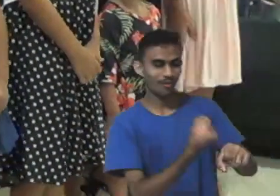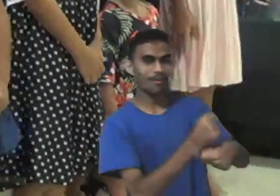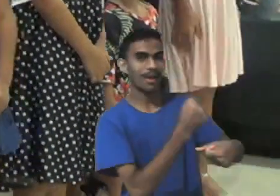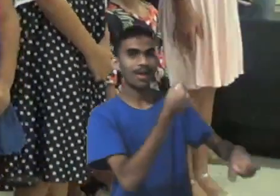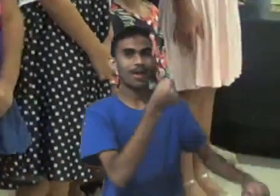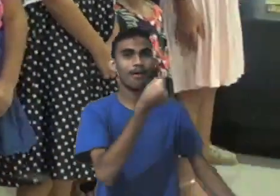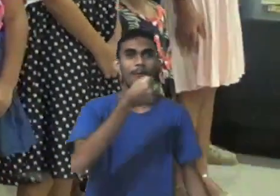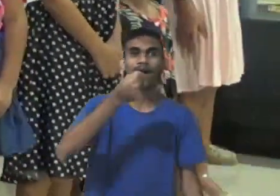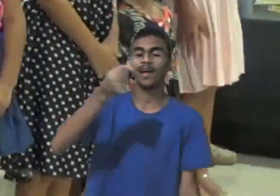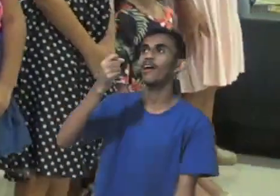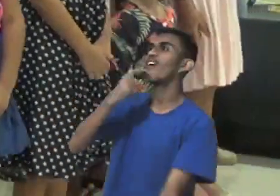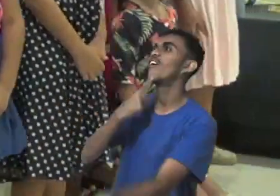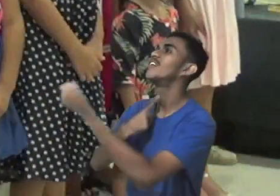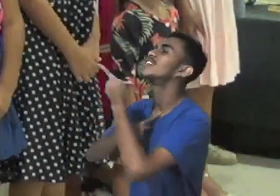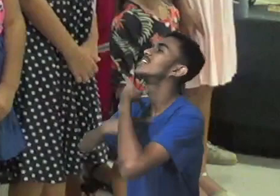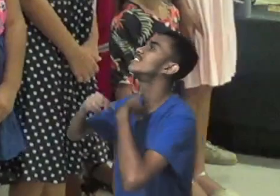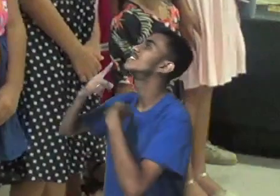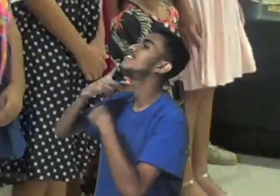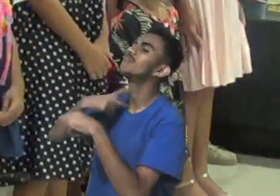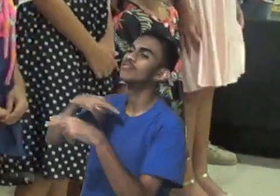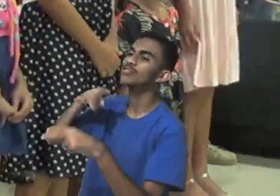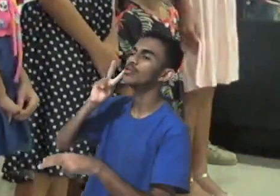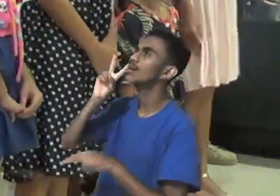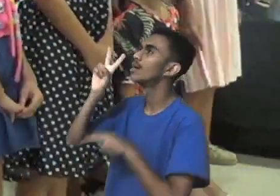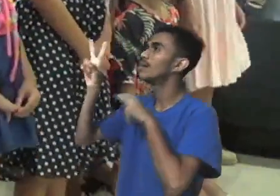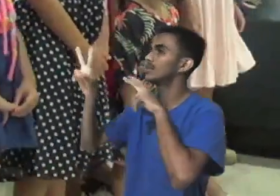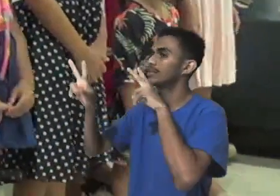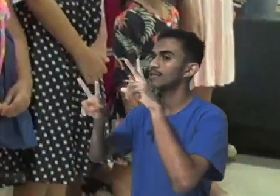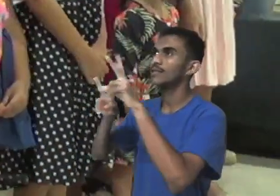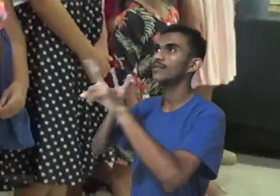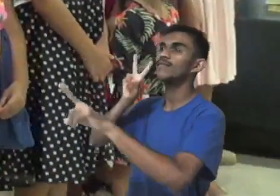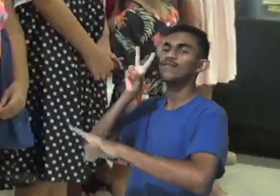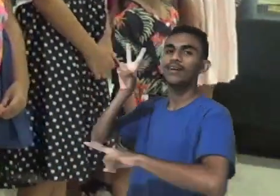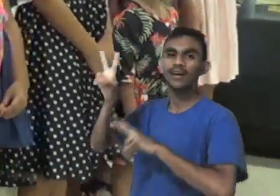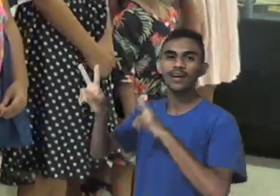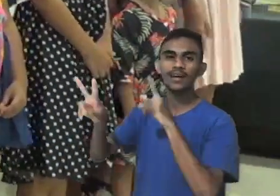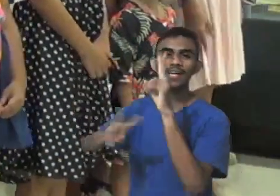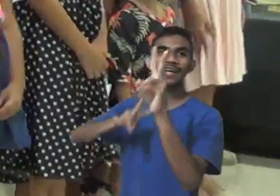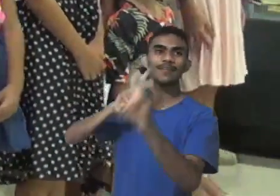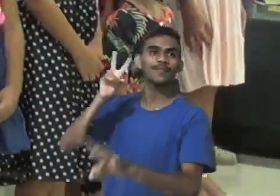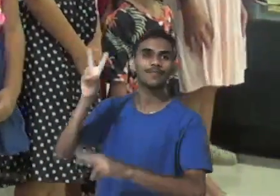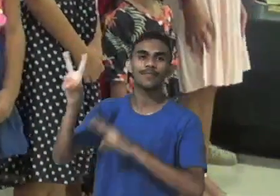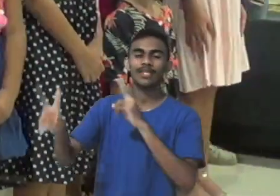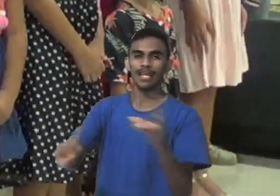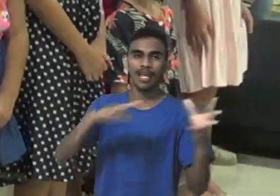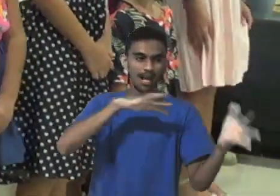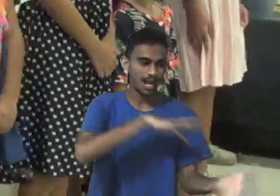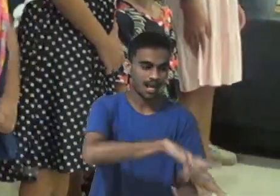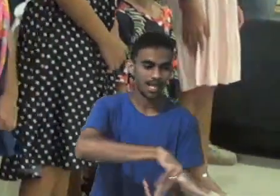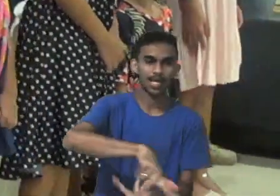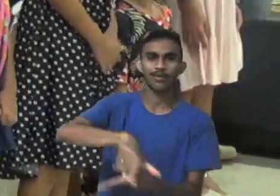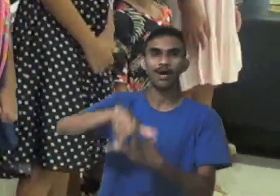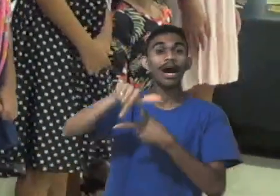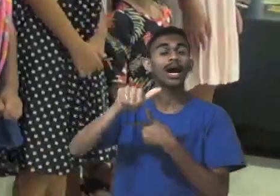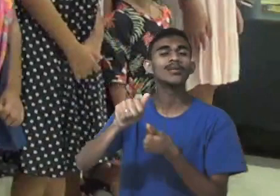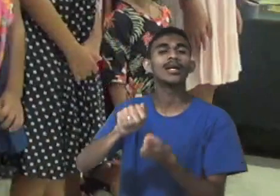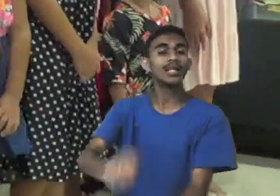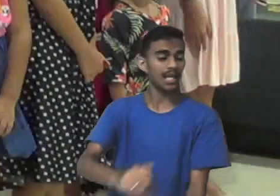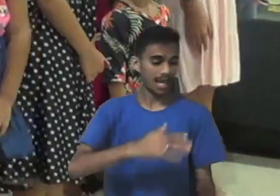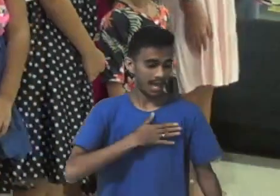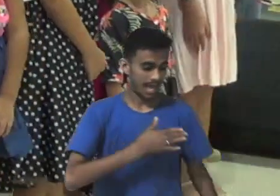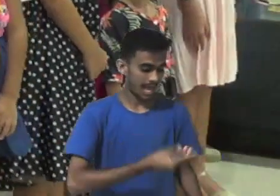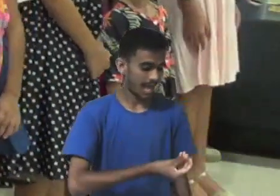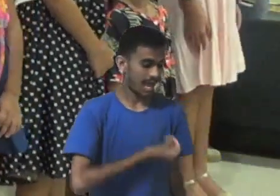Mas o meu maior desejo é te ver. Enquanto